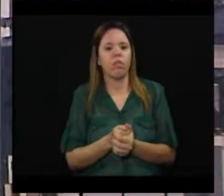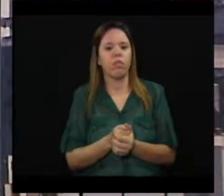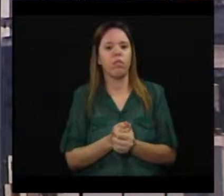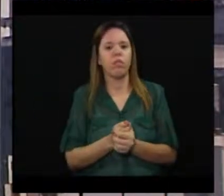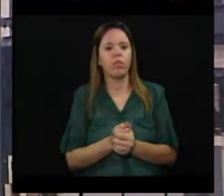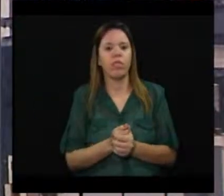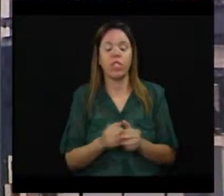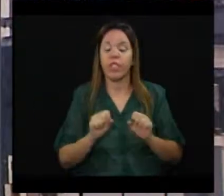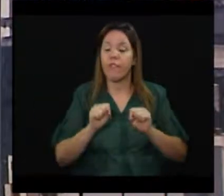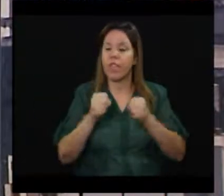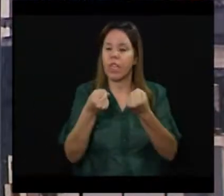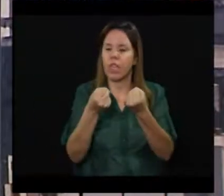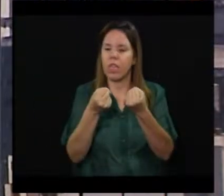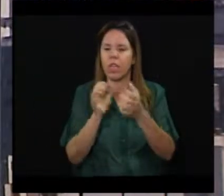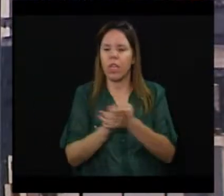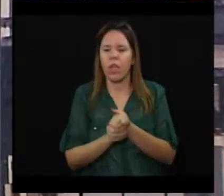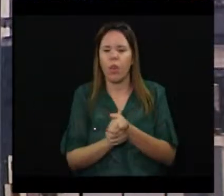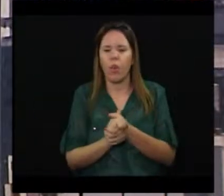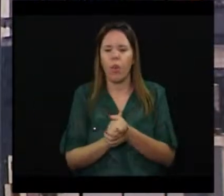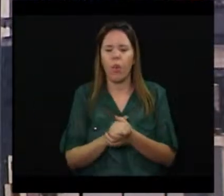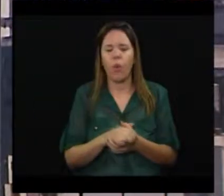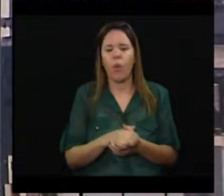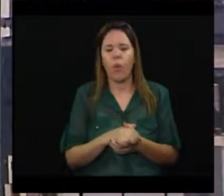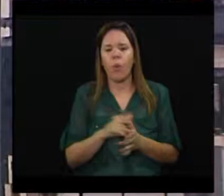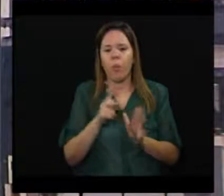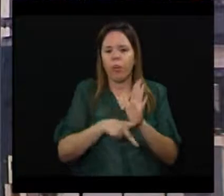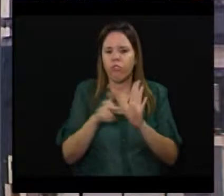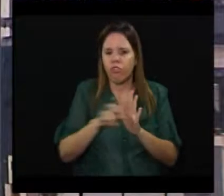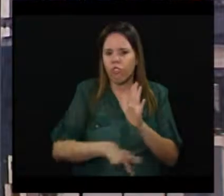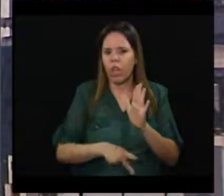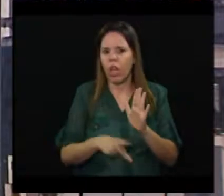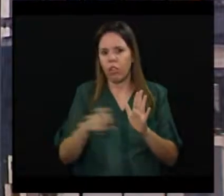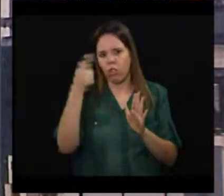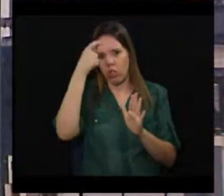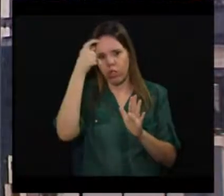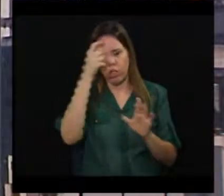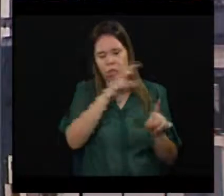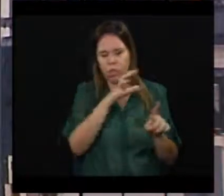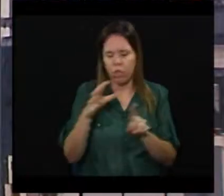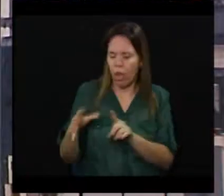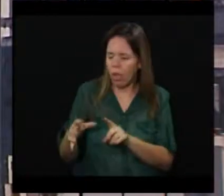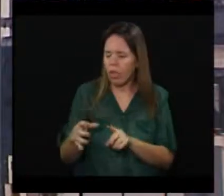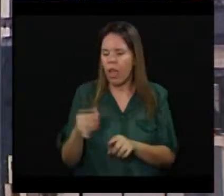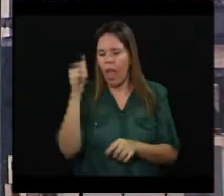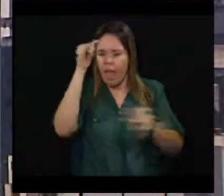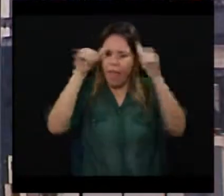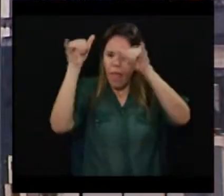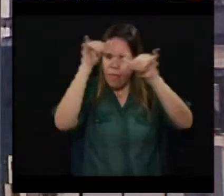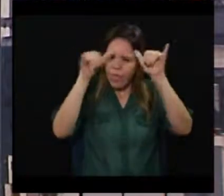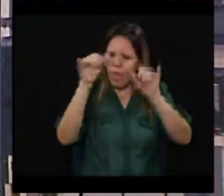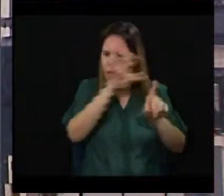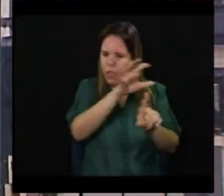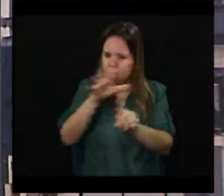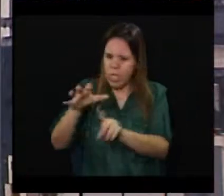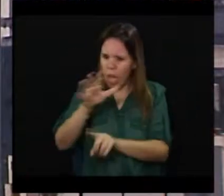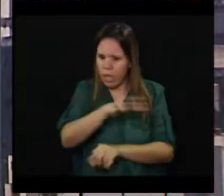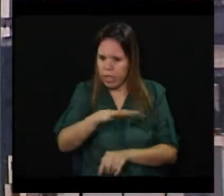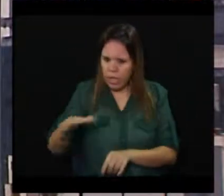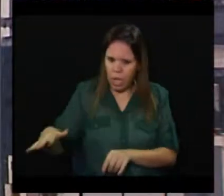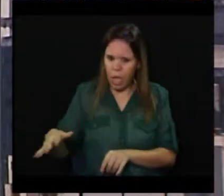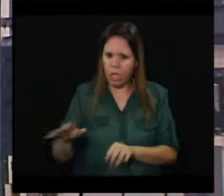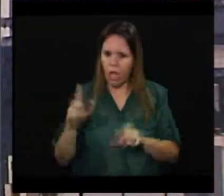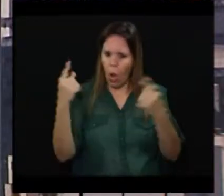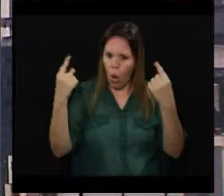o programa de conscientização e prevenção da alienação parental durante a 35ª reunião